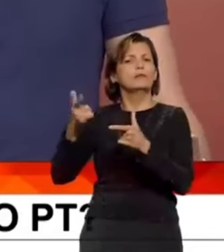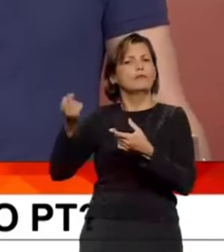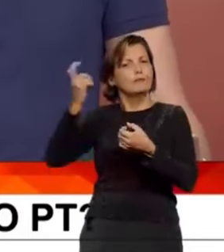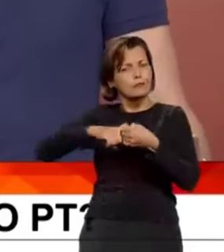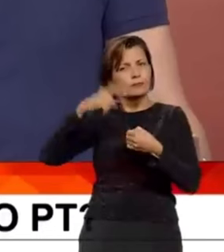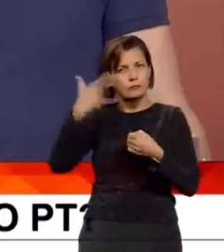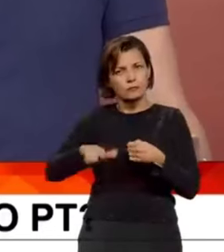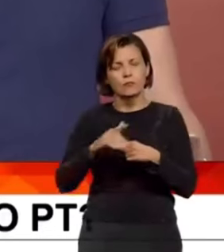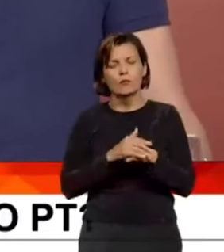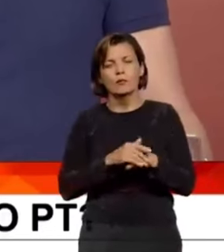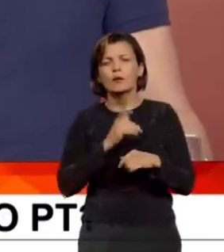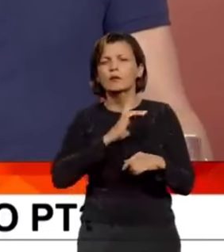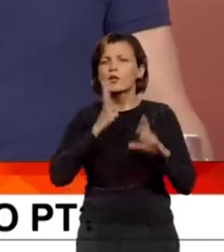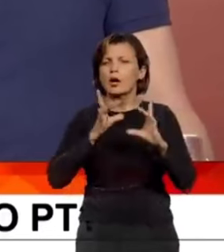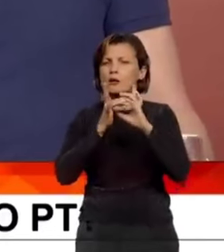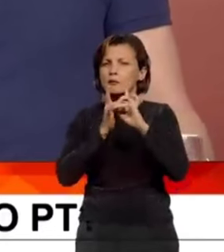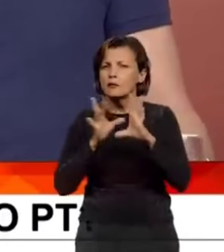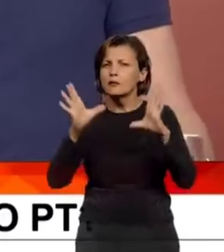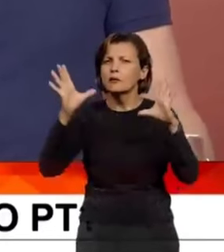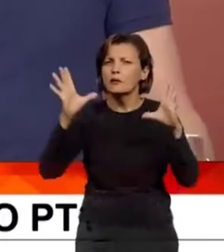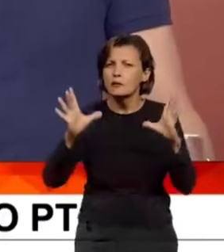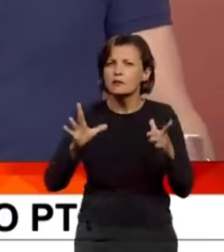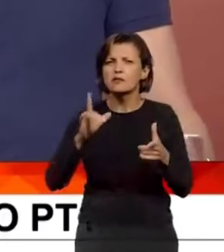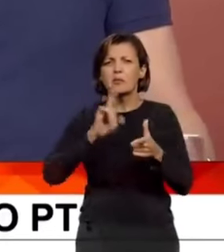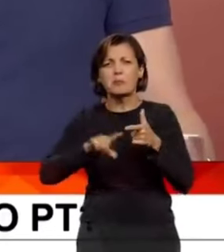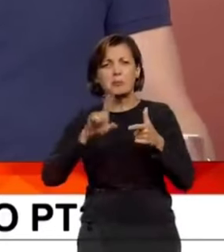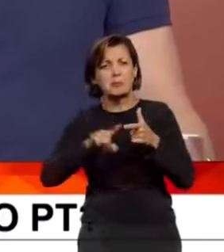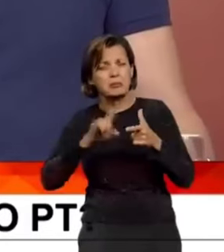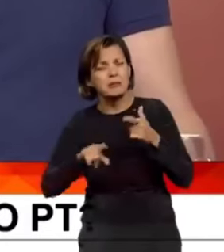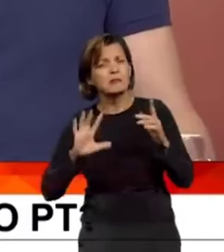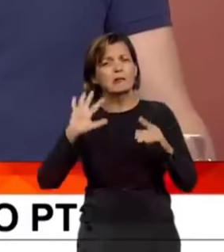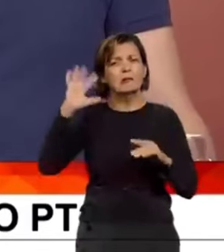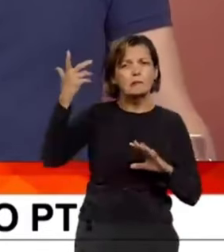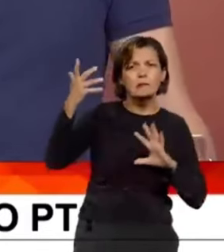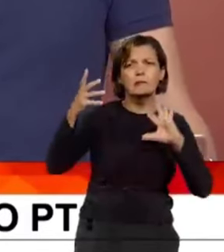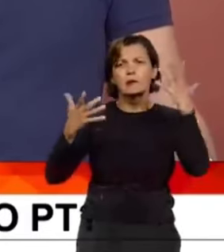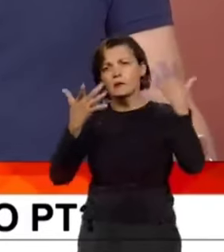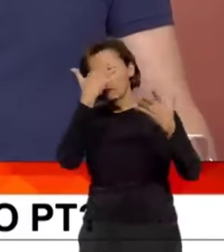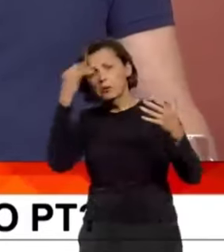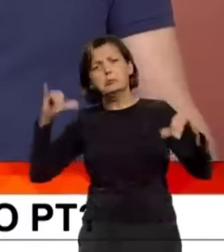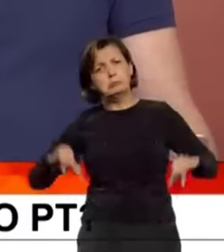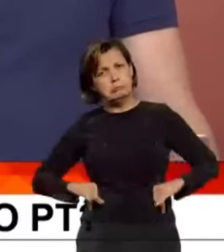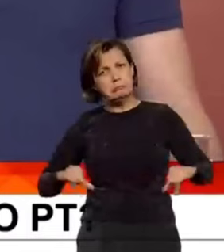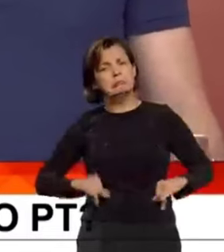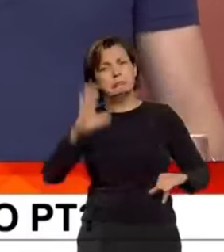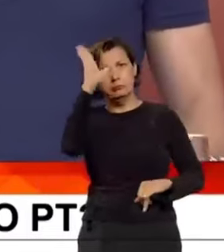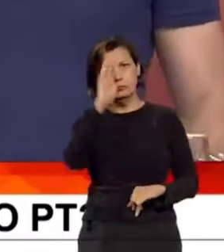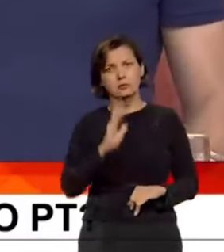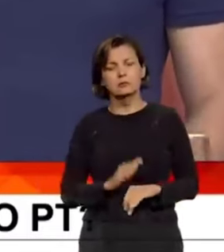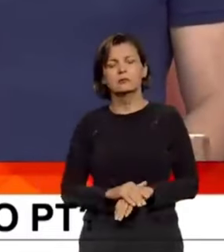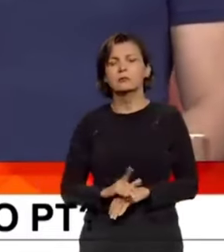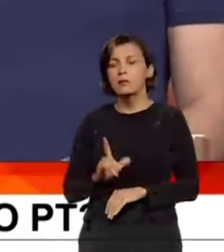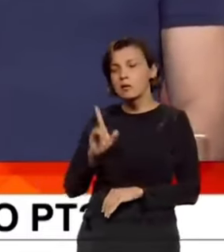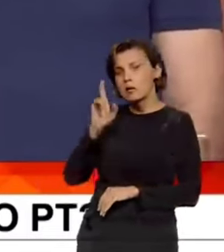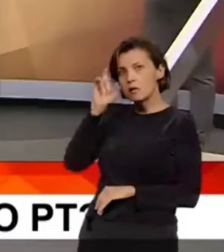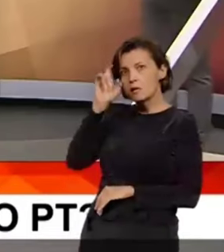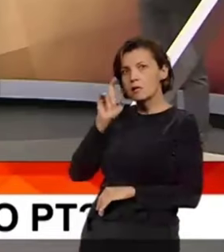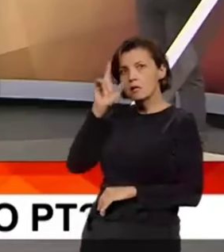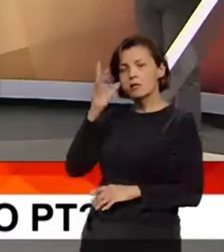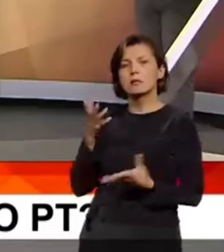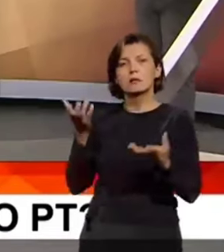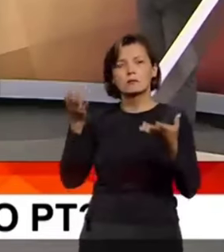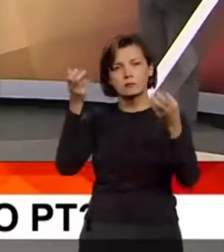tempo todo a democracia sendo insultada correndo risco e as pessoas sofrendo muito Ok